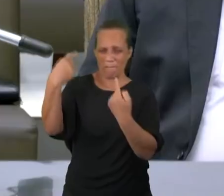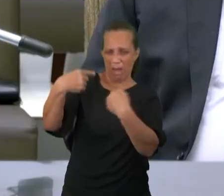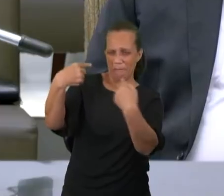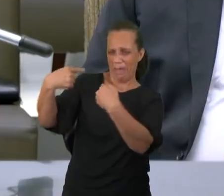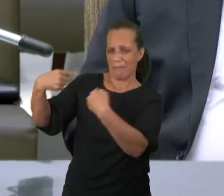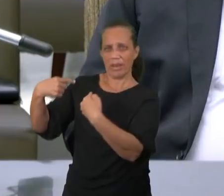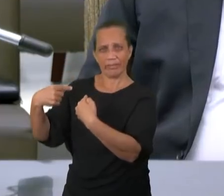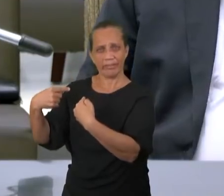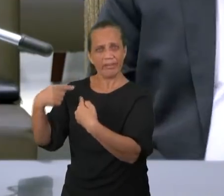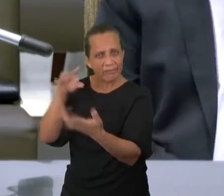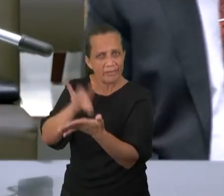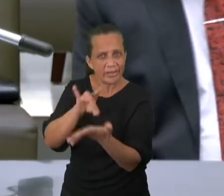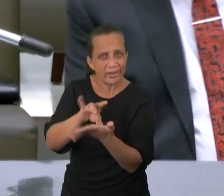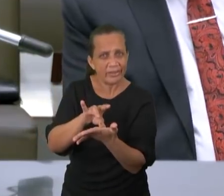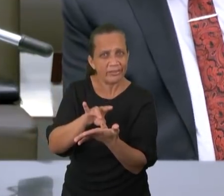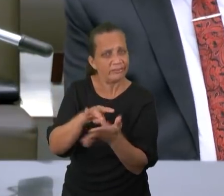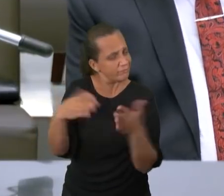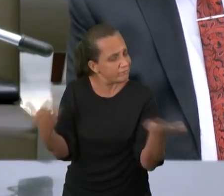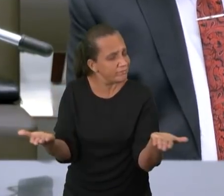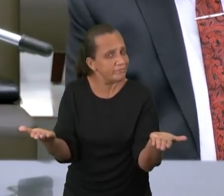É assim ou não é?